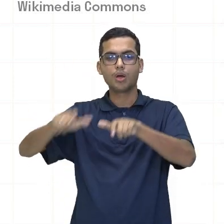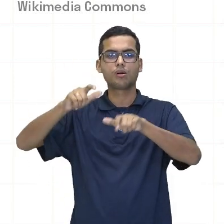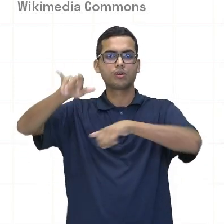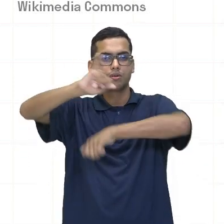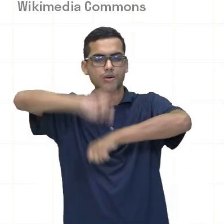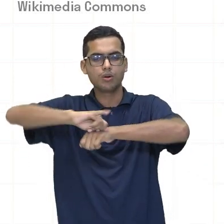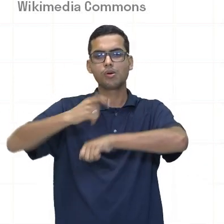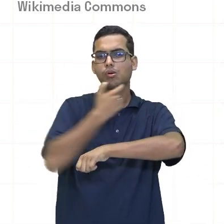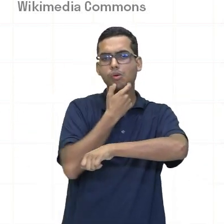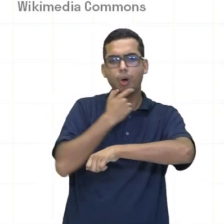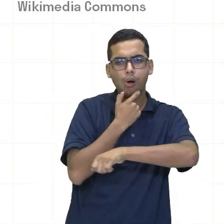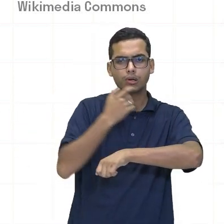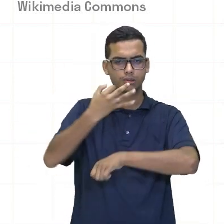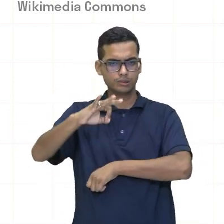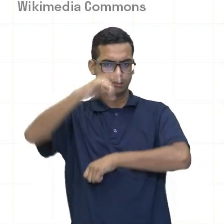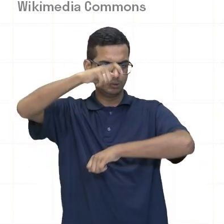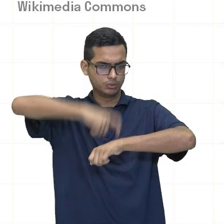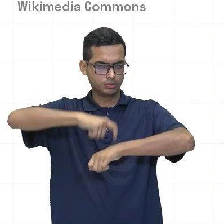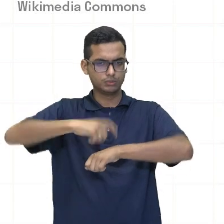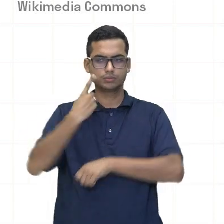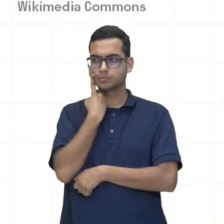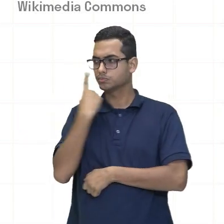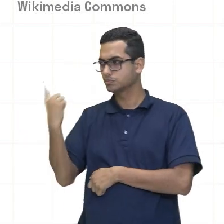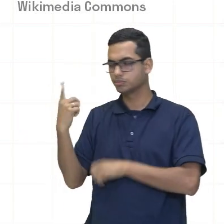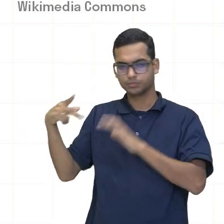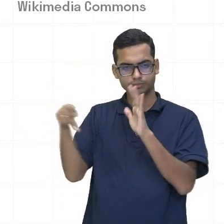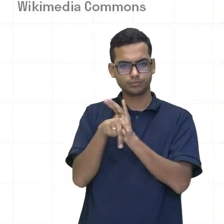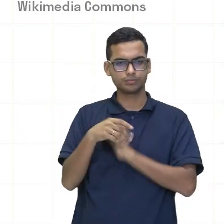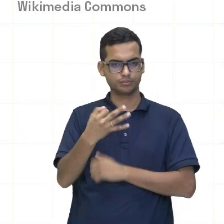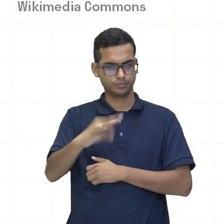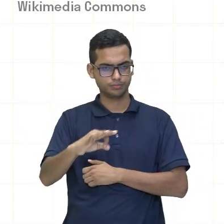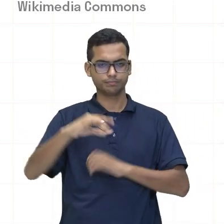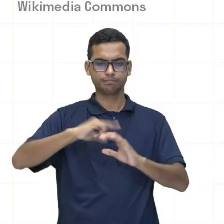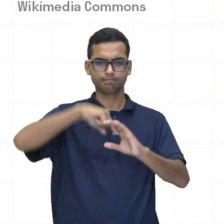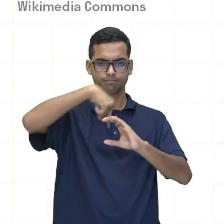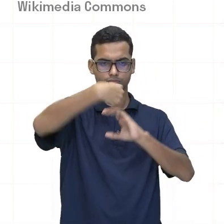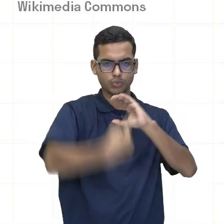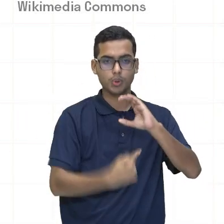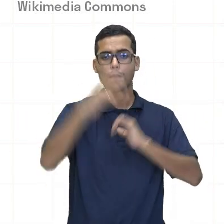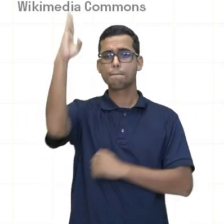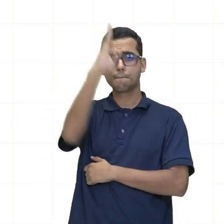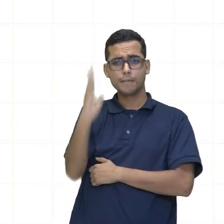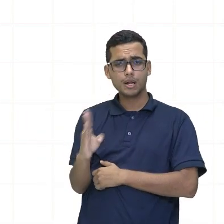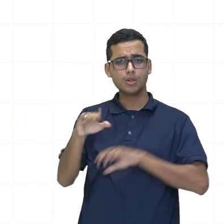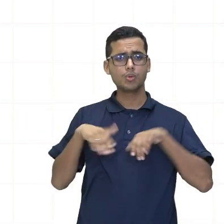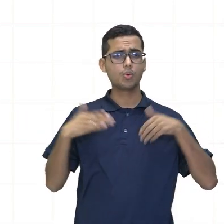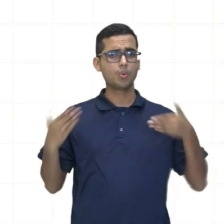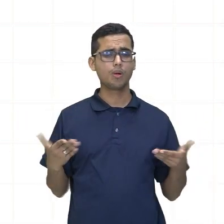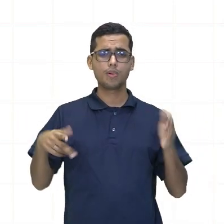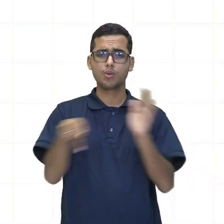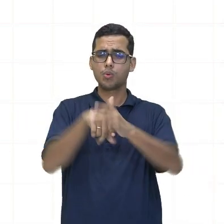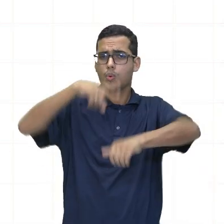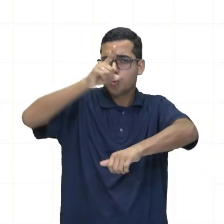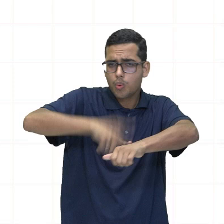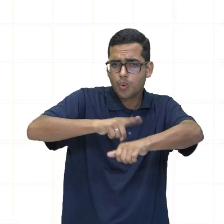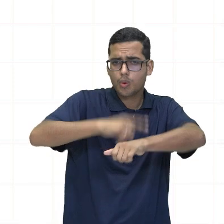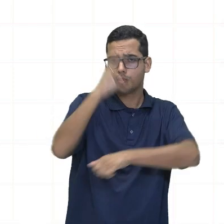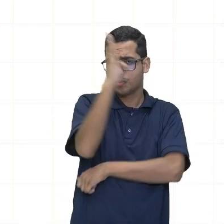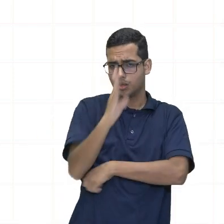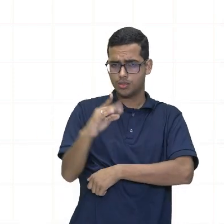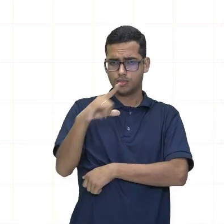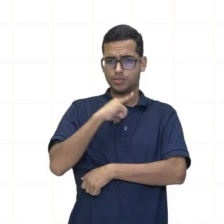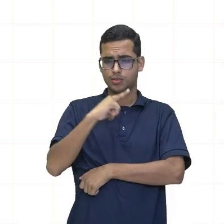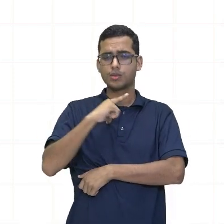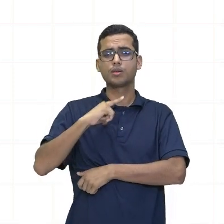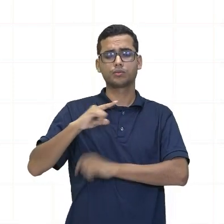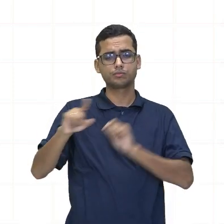o meridiano de Greenwich. E o território brasileiro? Em qual fuso horário o Brasil,